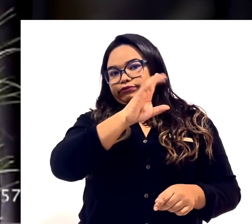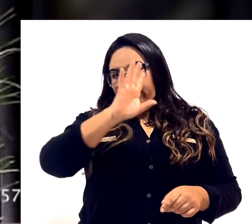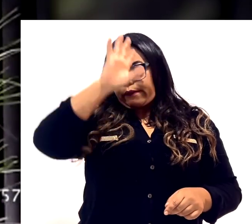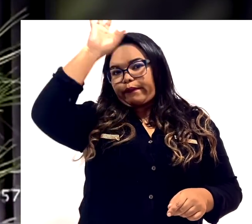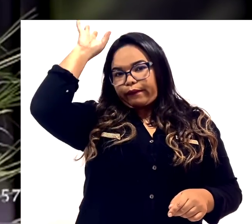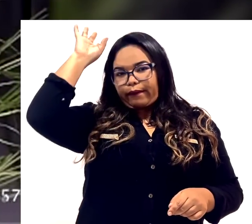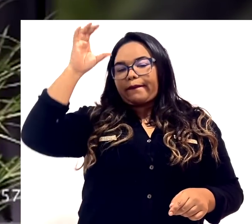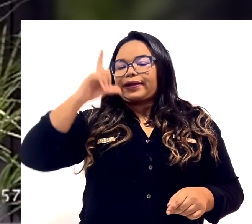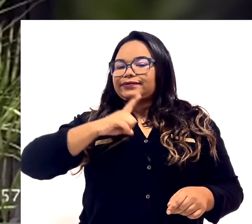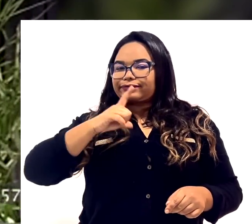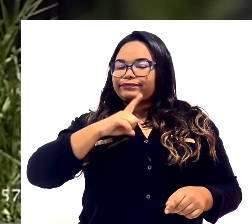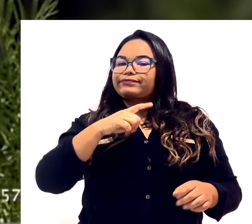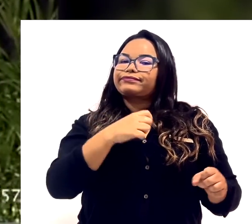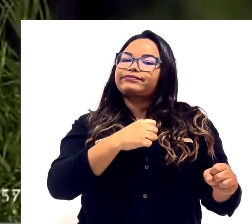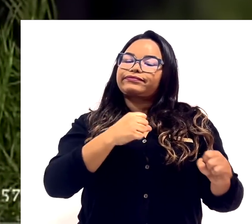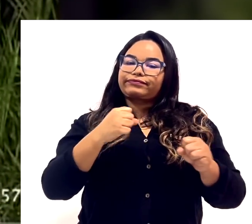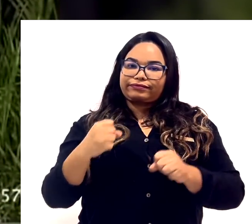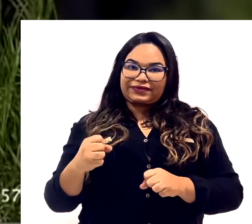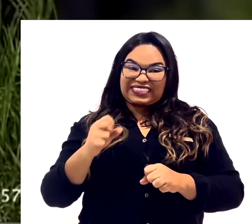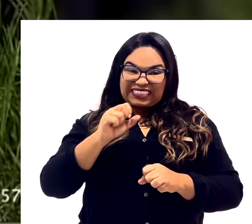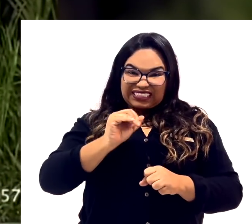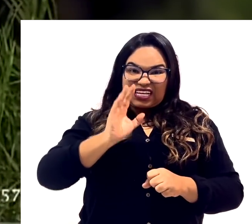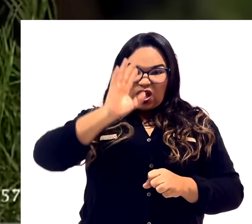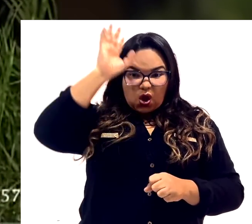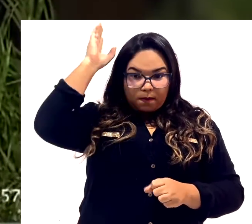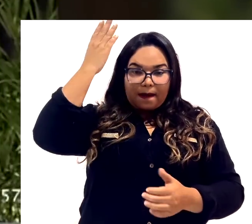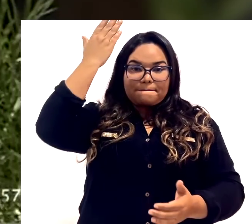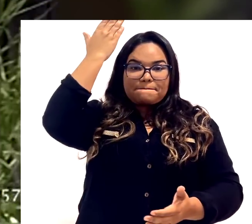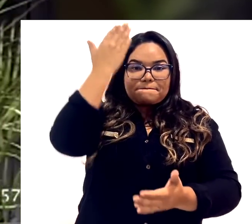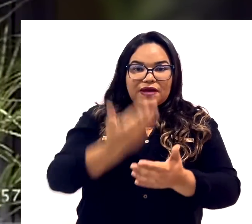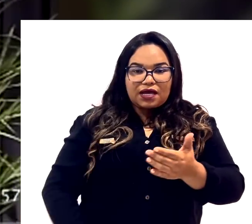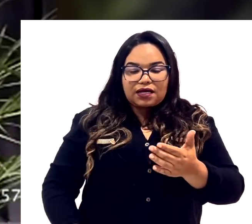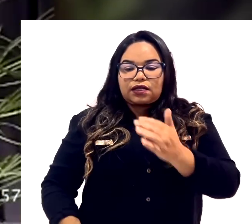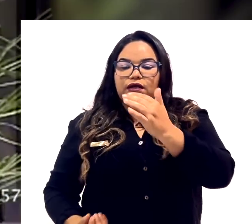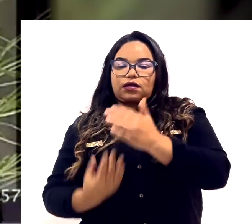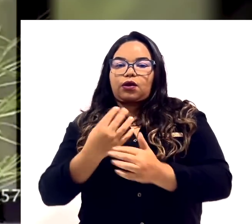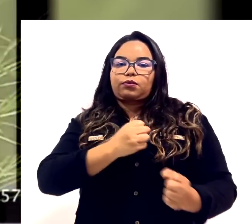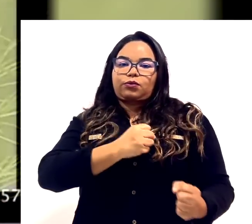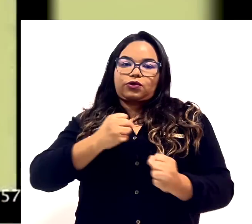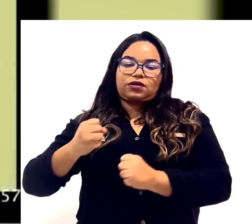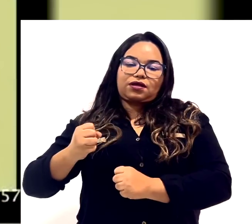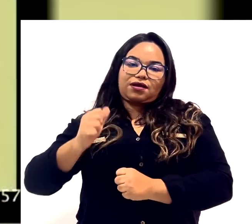Roma. Assim, isto é uma verdade bem simples. Quando Roma cai, o anticristo vem.